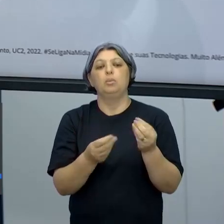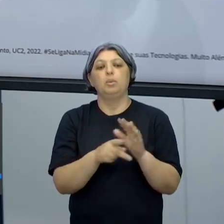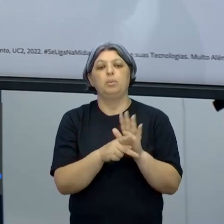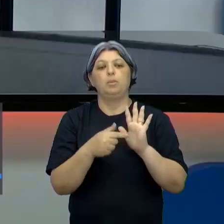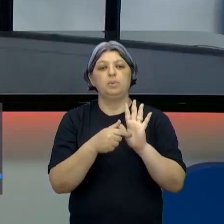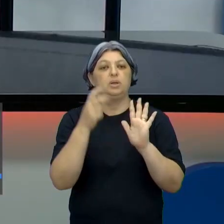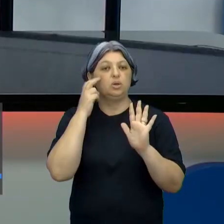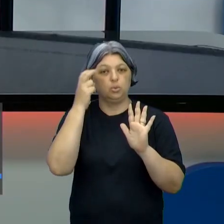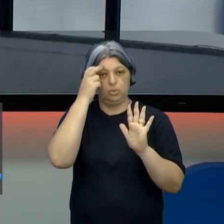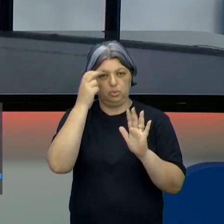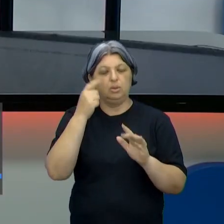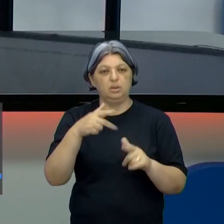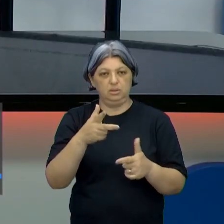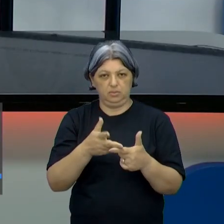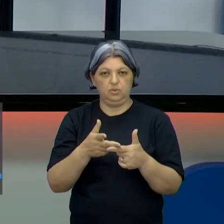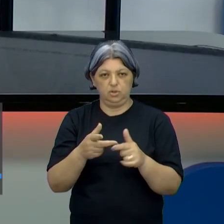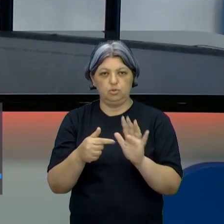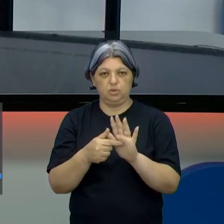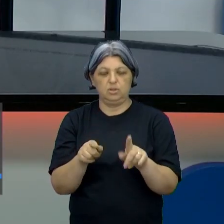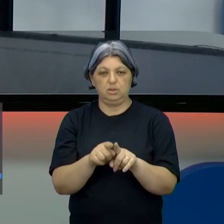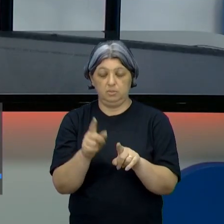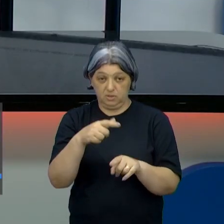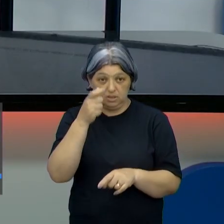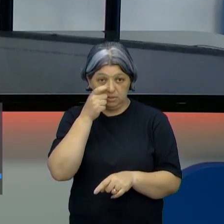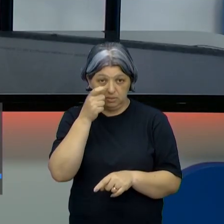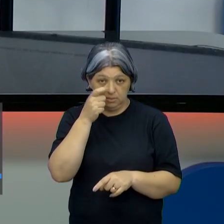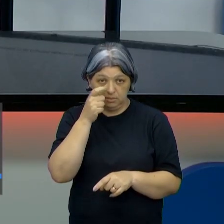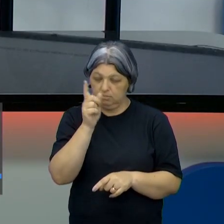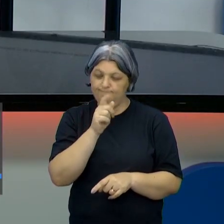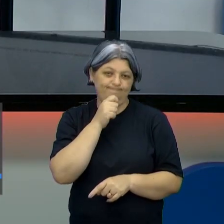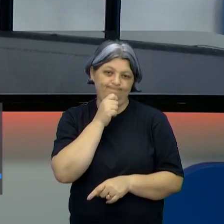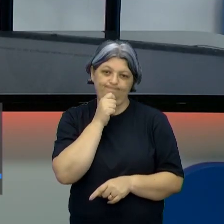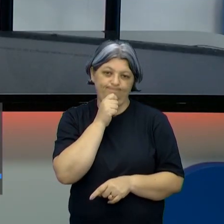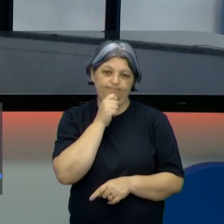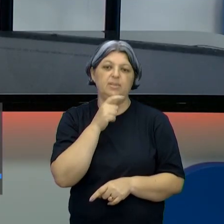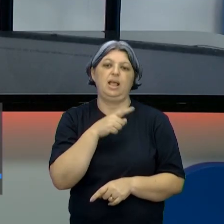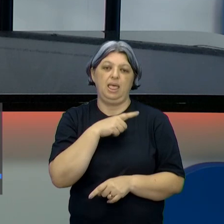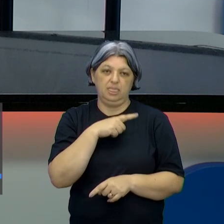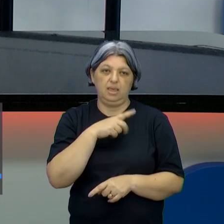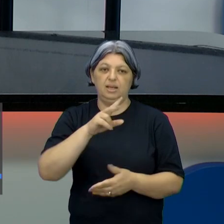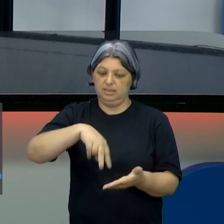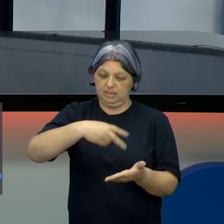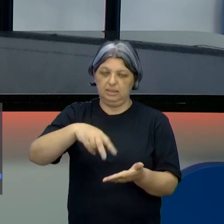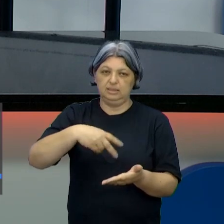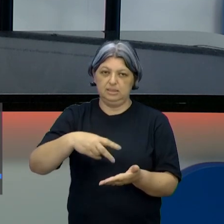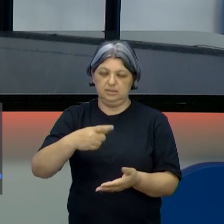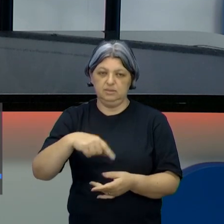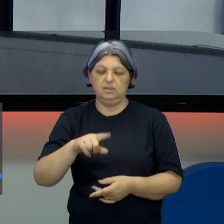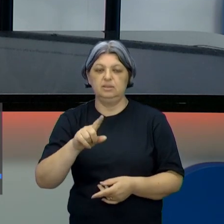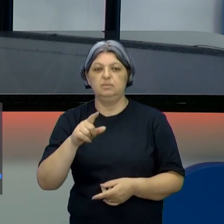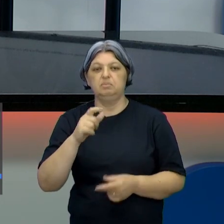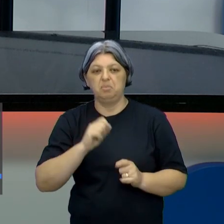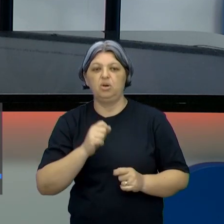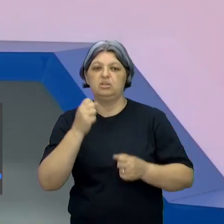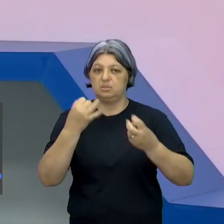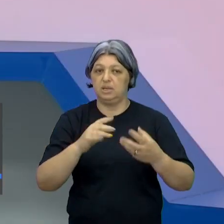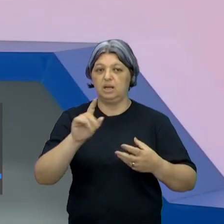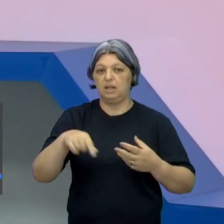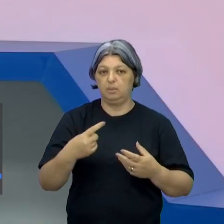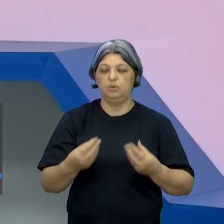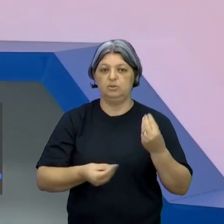mostrar hoje, inclusive, um vídeo que você não assistiu, que tem uma inédito. dança aí, você vai depois poder falar um pouquinho